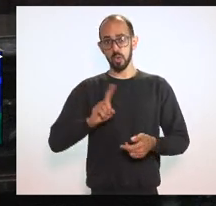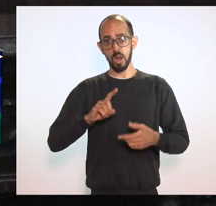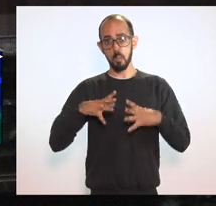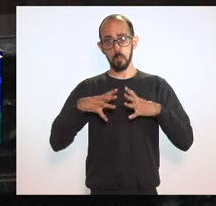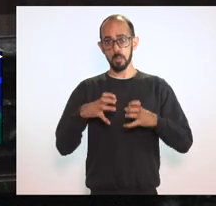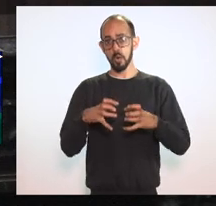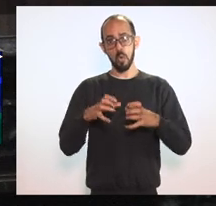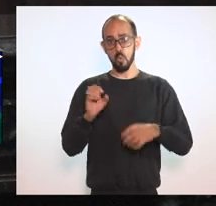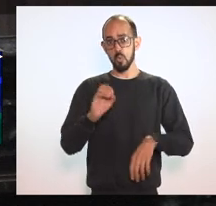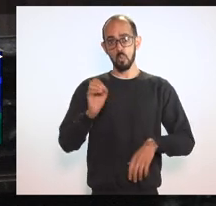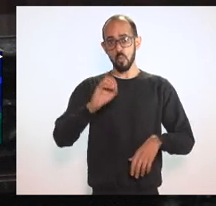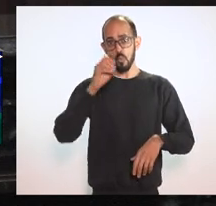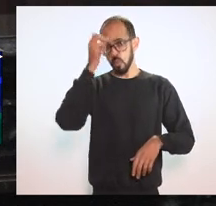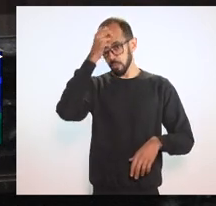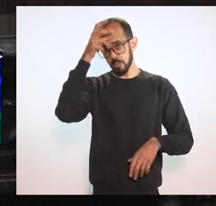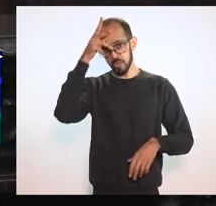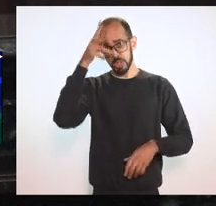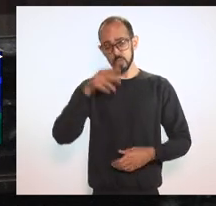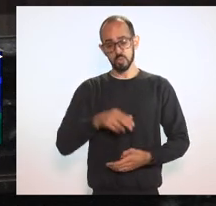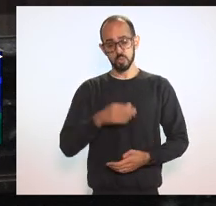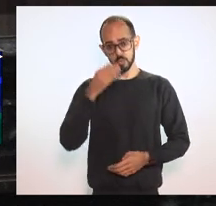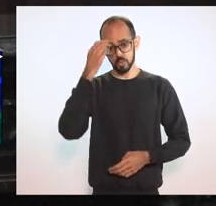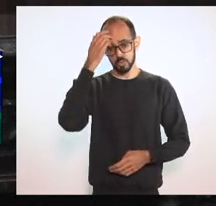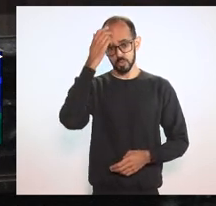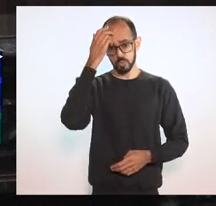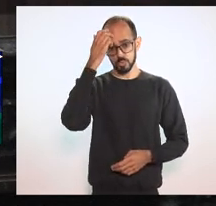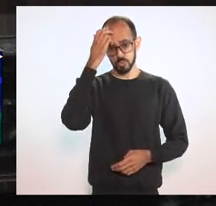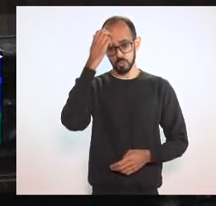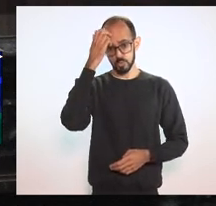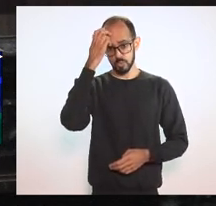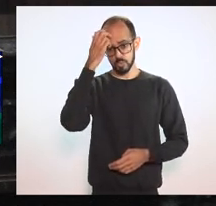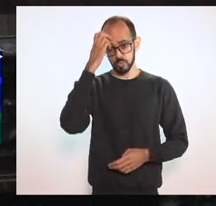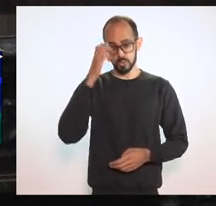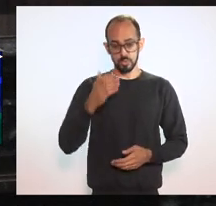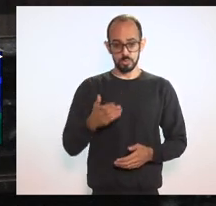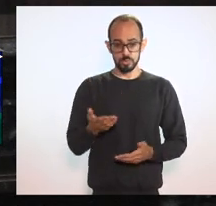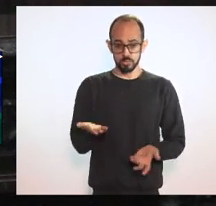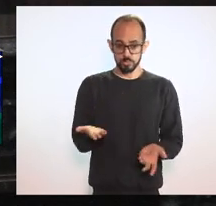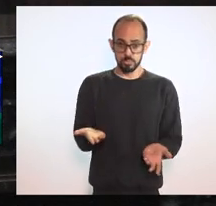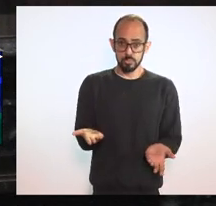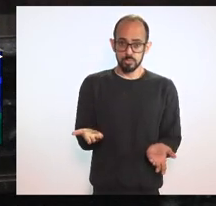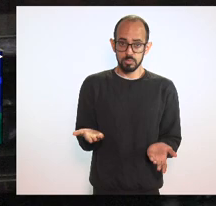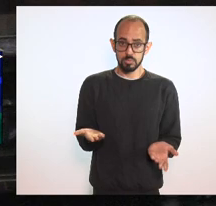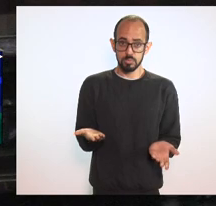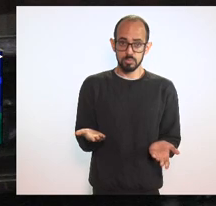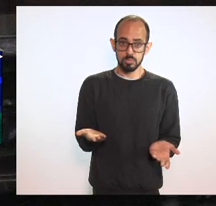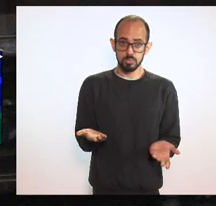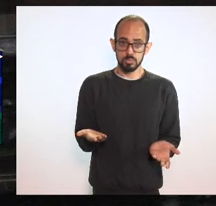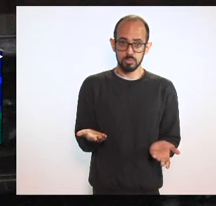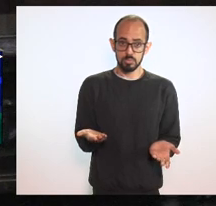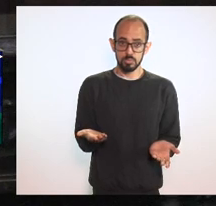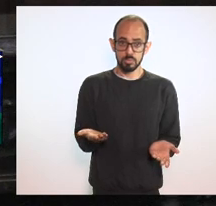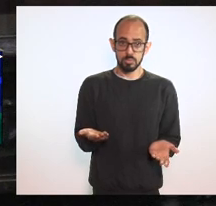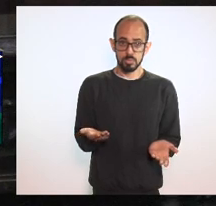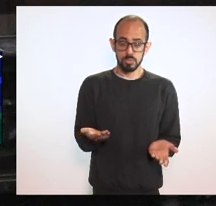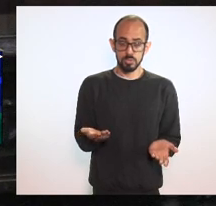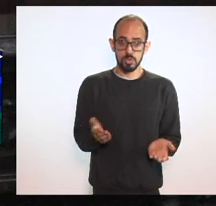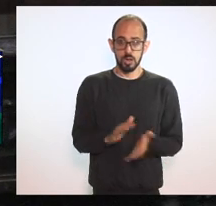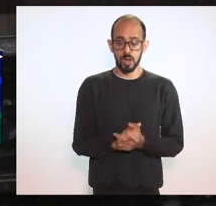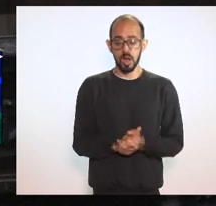em nenhum momento e se as especificidades serão respeitadas que assim seja